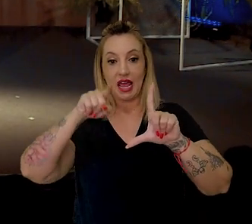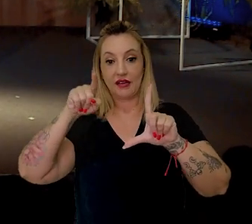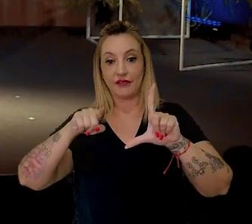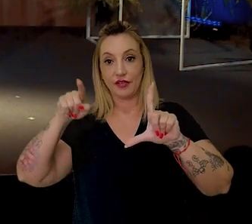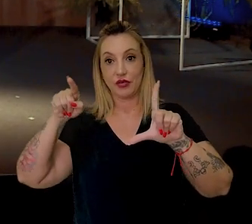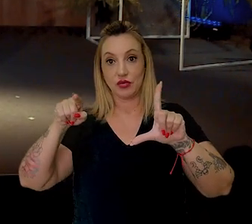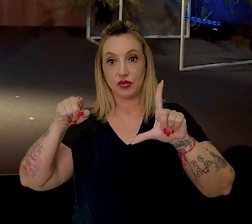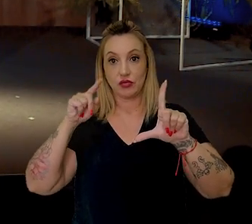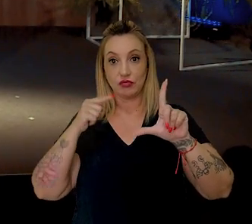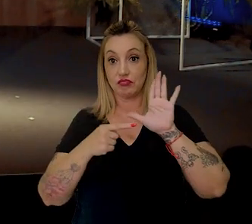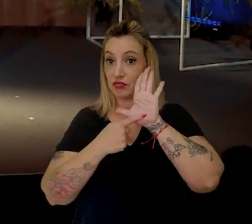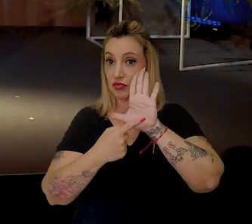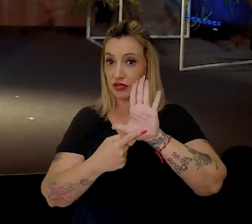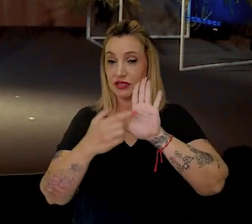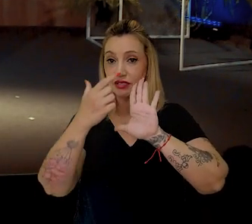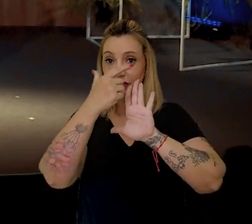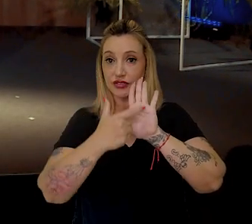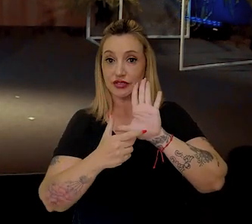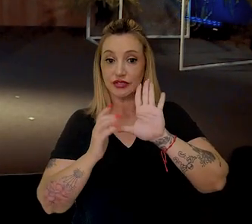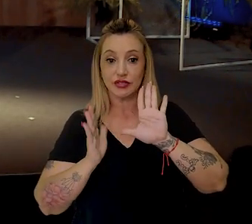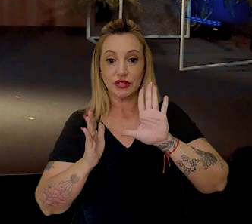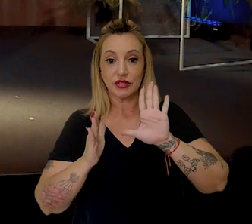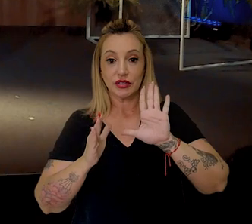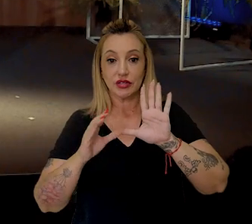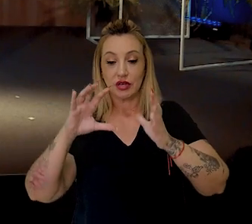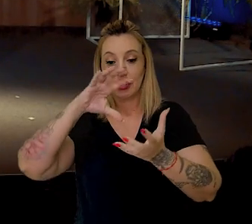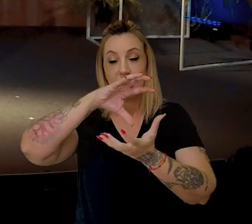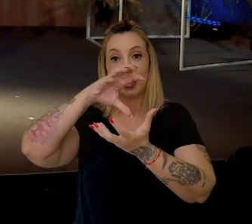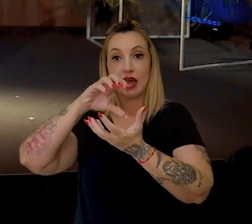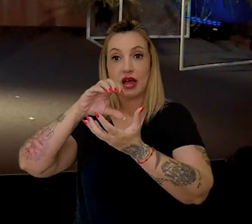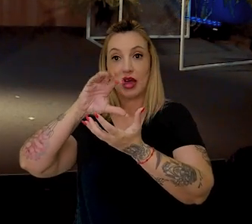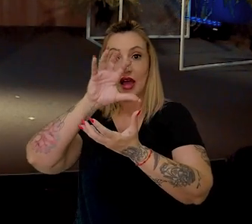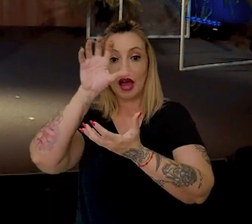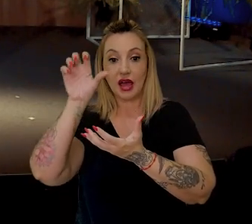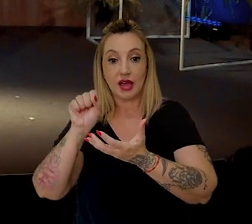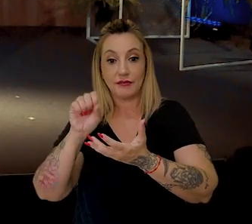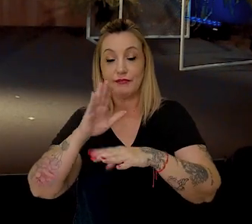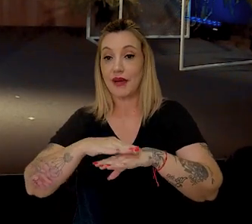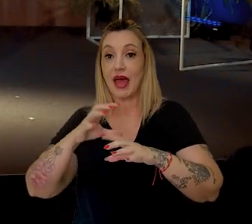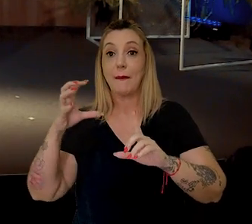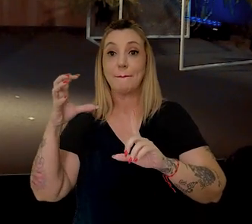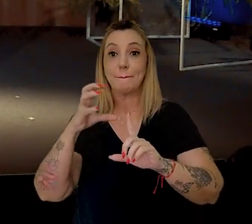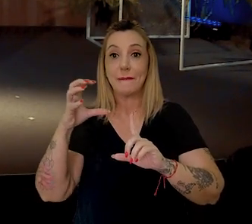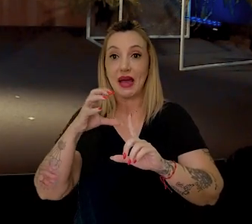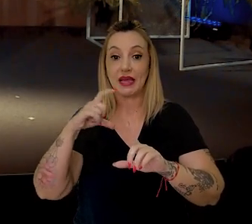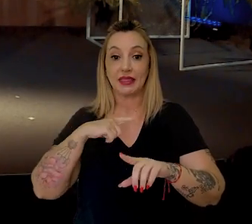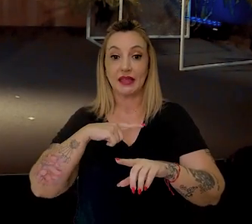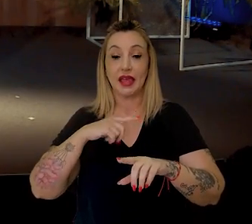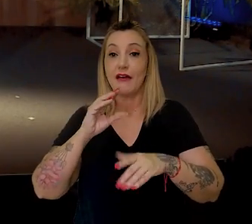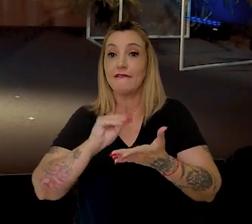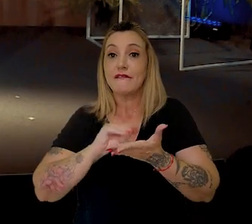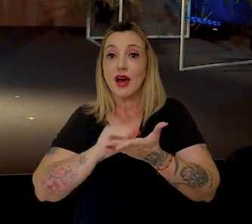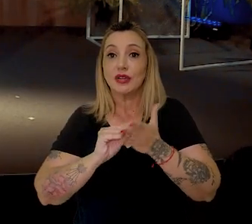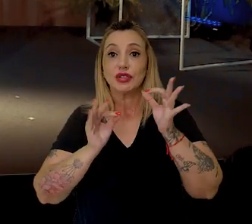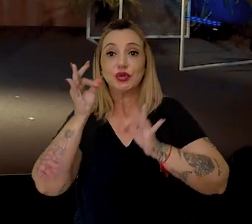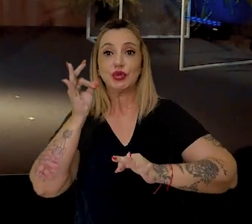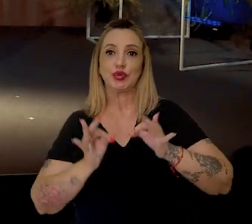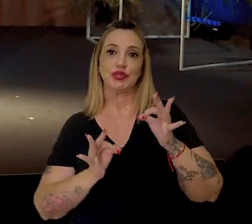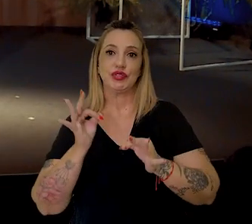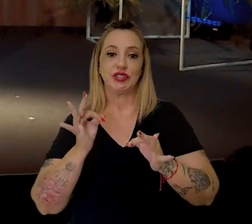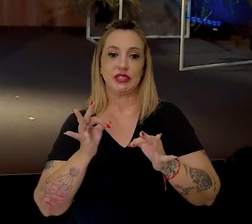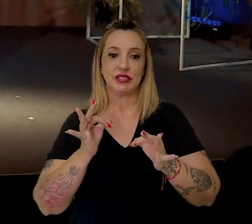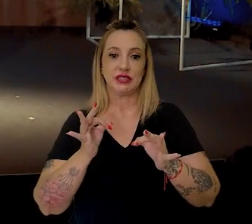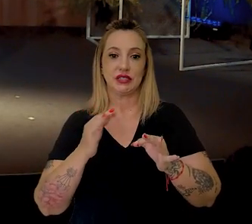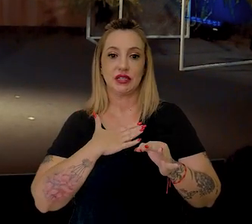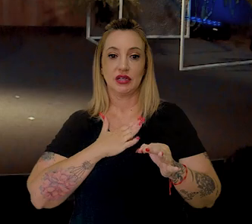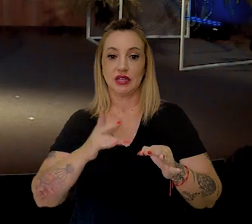aquelas dimensões todas ali o continente Africano vai ser o mais impactado é uma injustiça aí